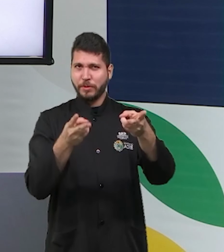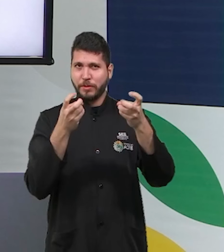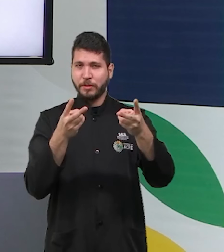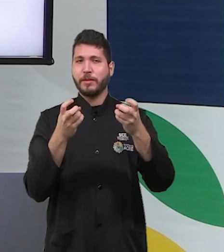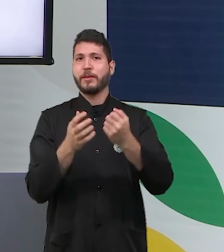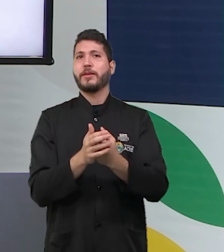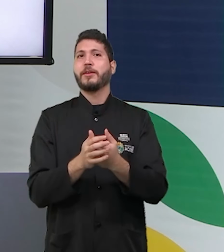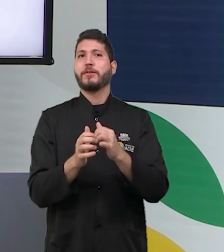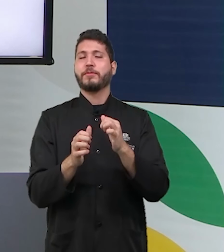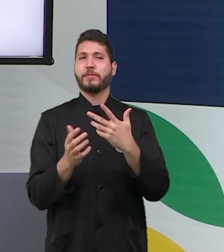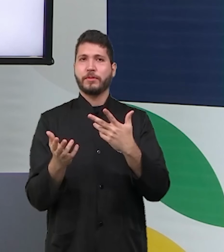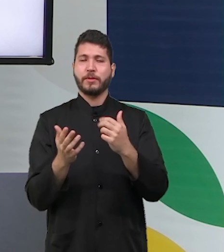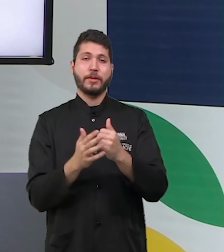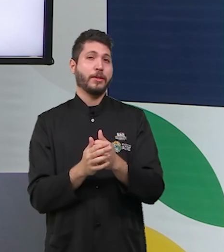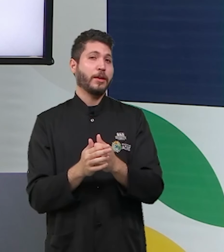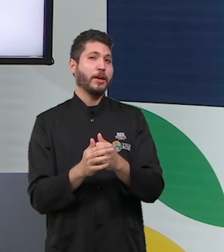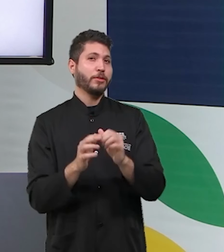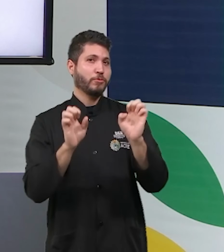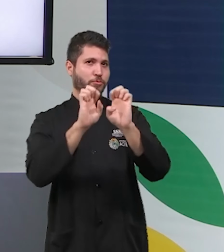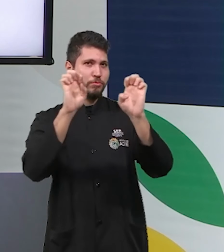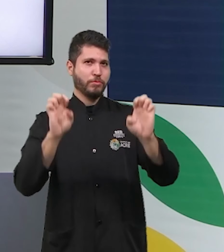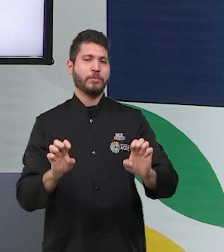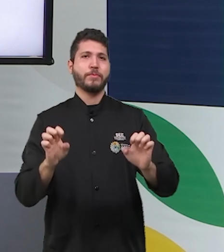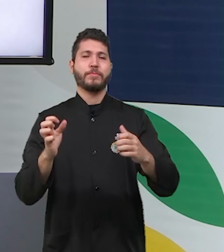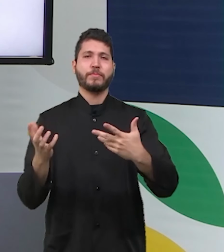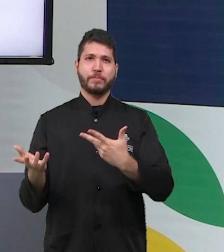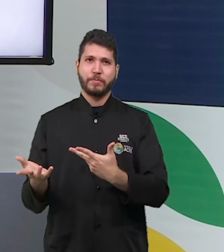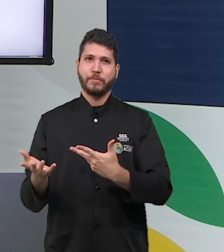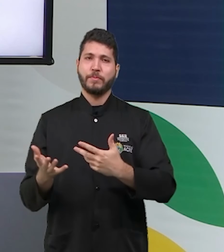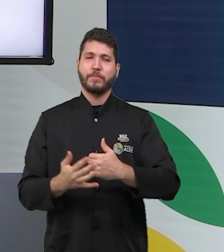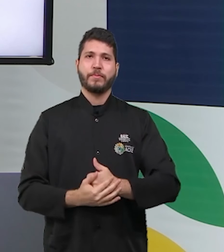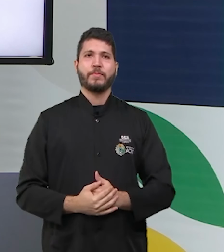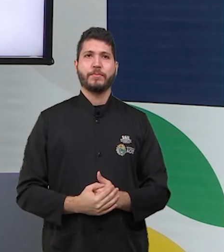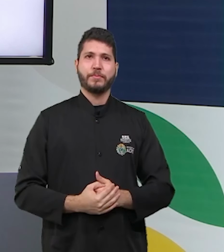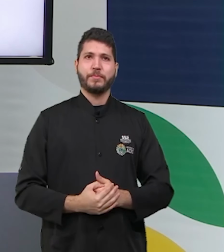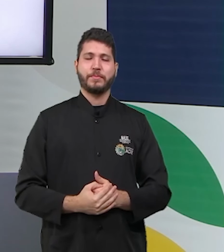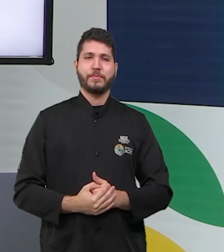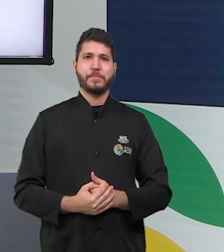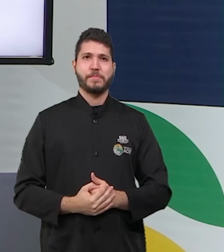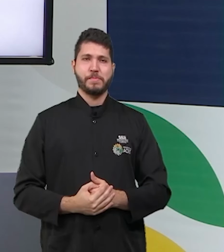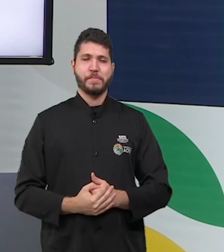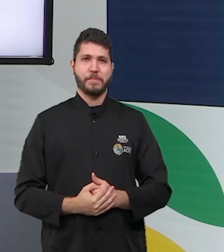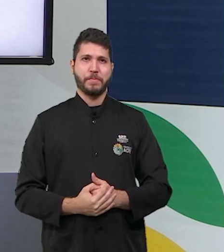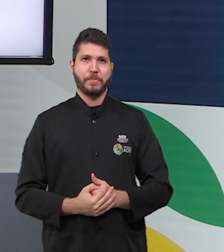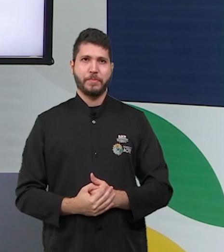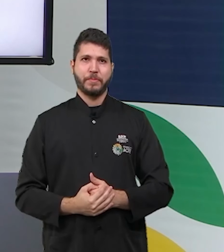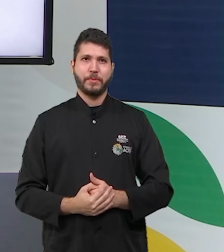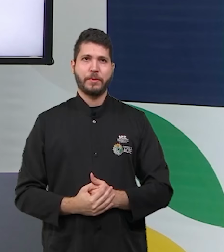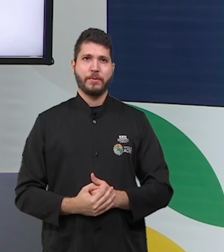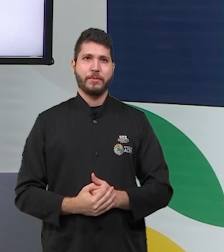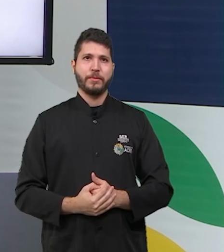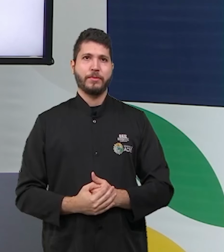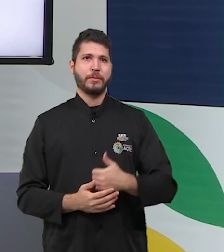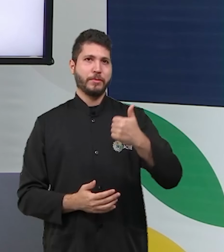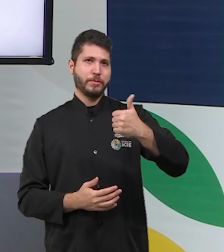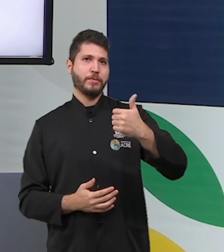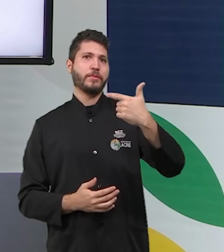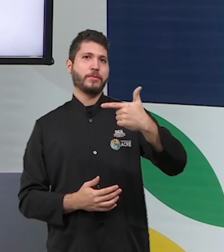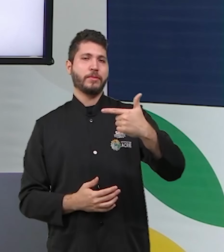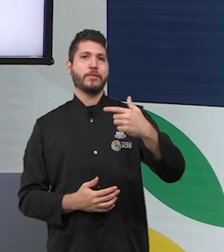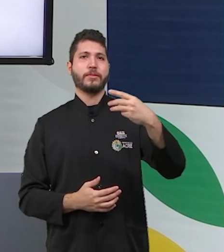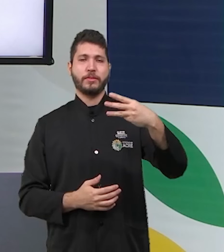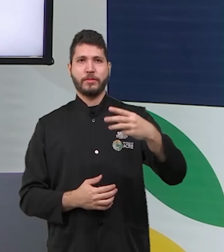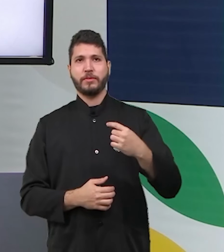Primeira pessoa do plural e segunda pessoa do plural permanece do mesmo jeito, não sofre irregularidade, tá? Só a primeira, segunda, terceira